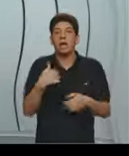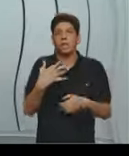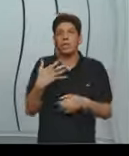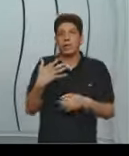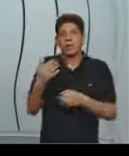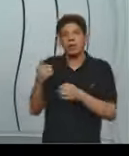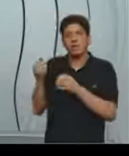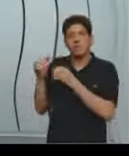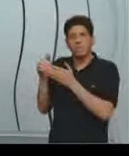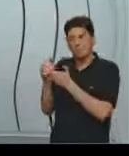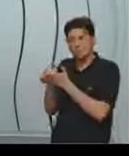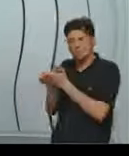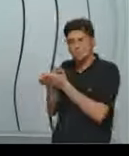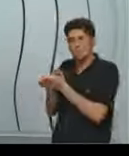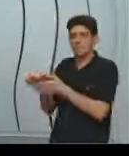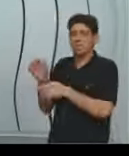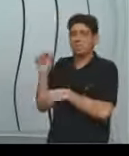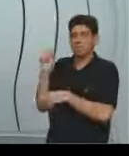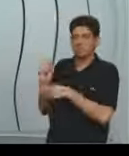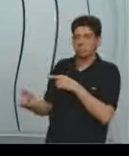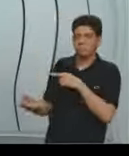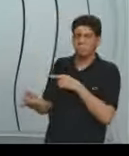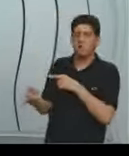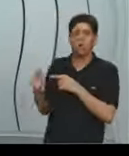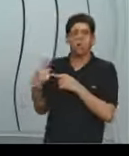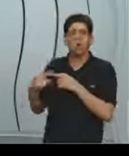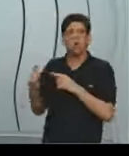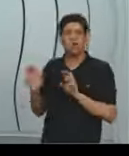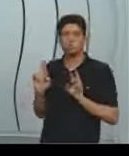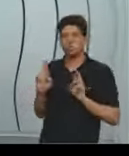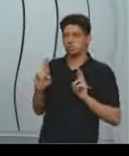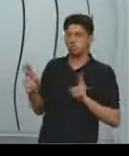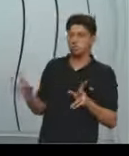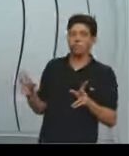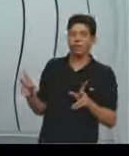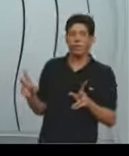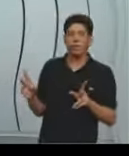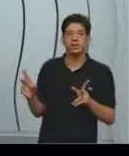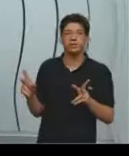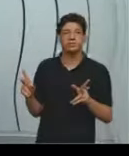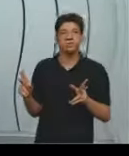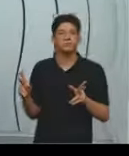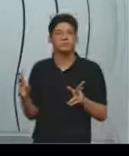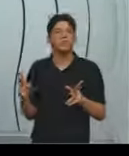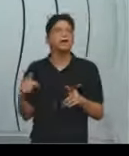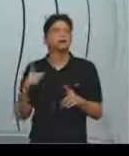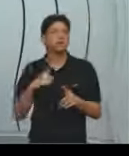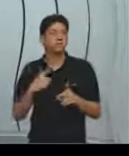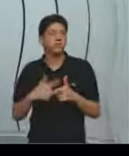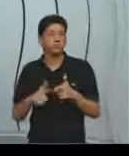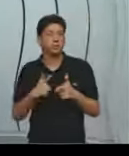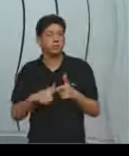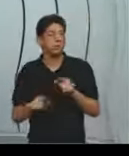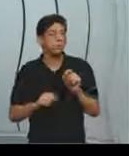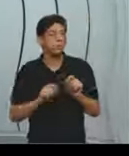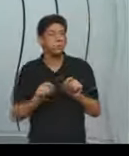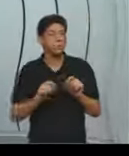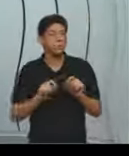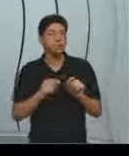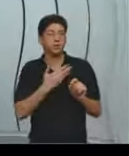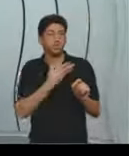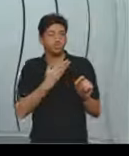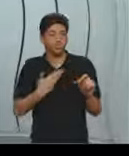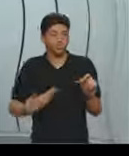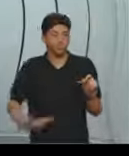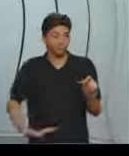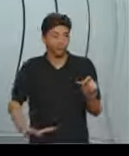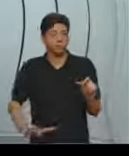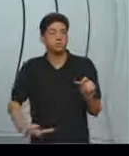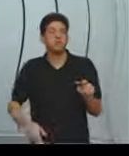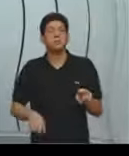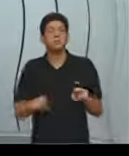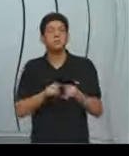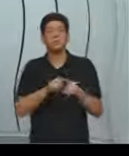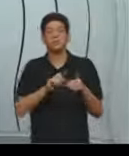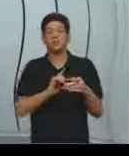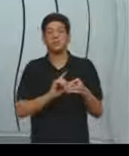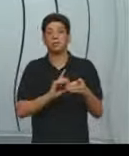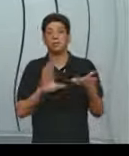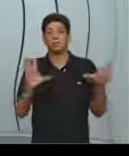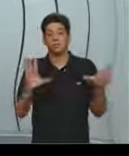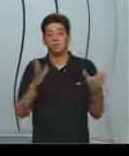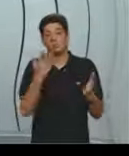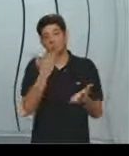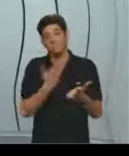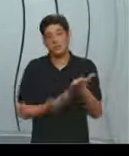diferente da minha quem perde muito com esse processo vai ser o estado democrático direito que é uma coisa que a gente vai vir na próxima aula e a Democracia